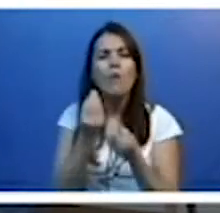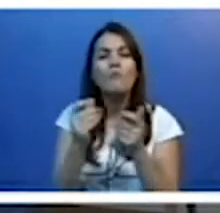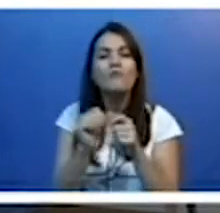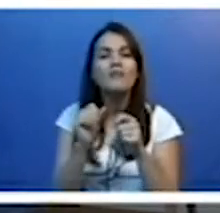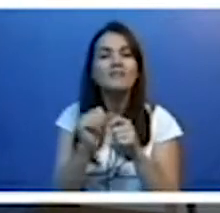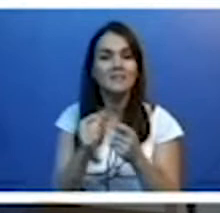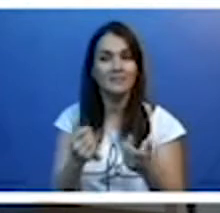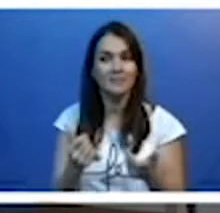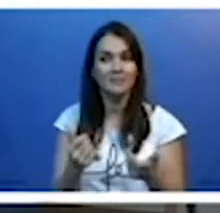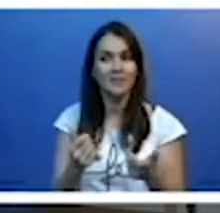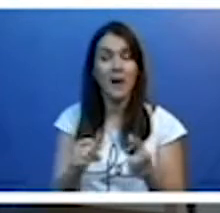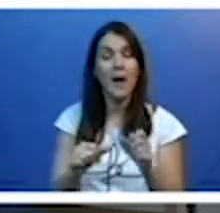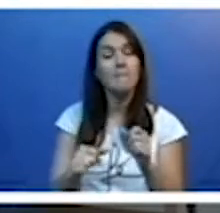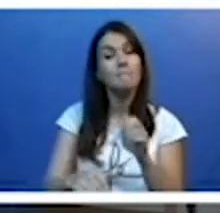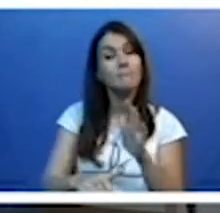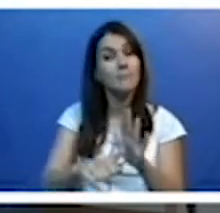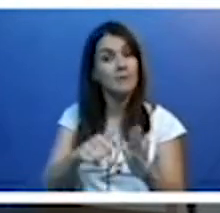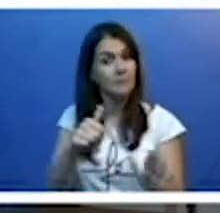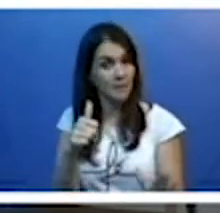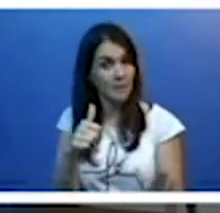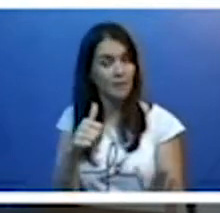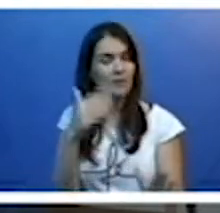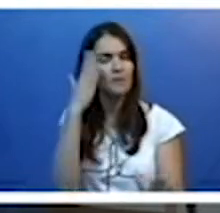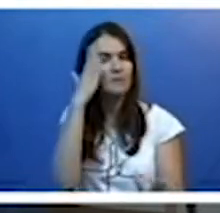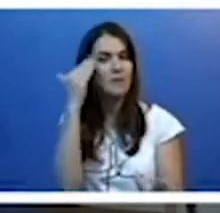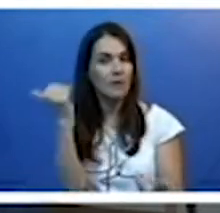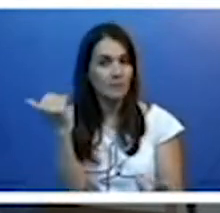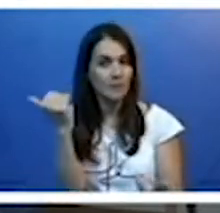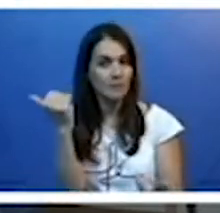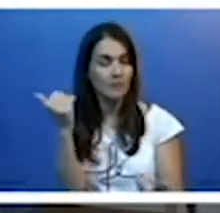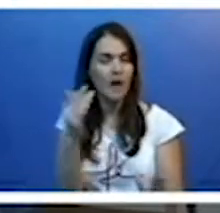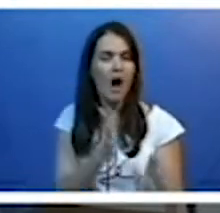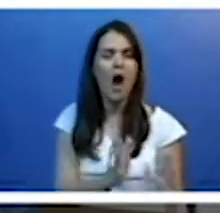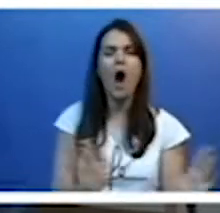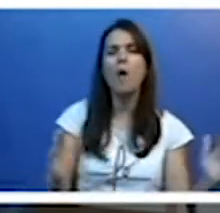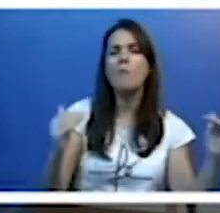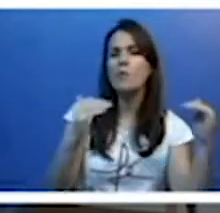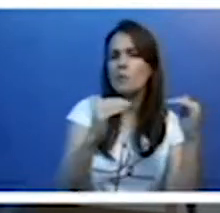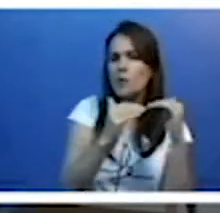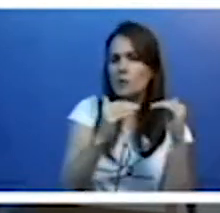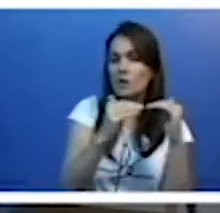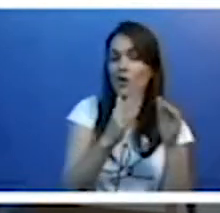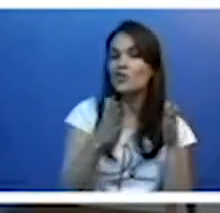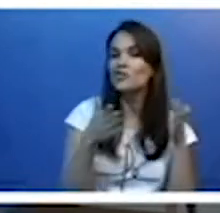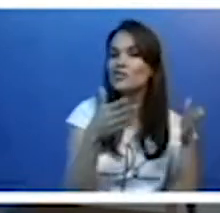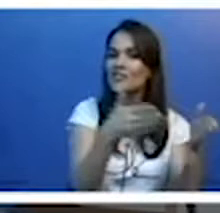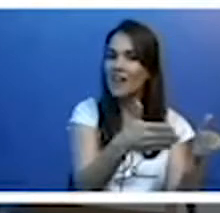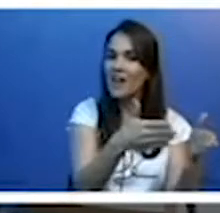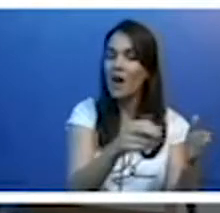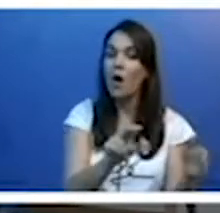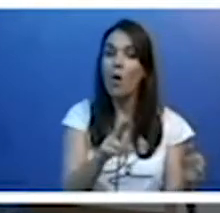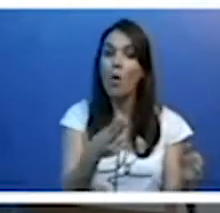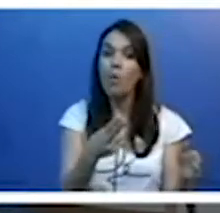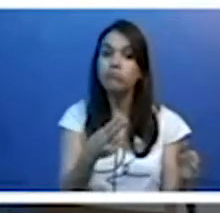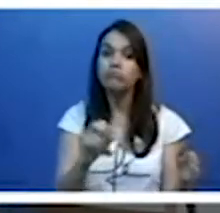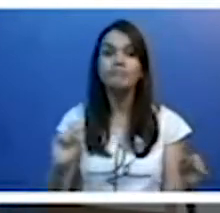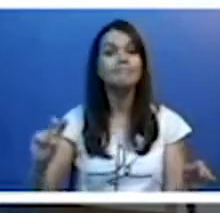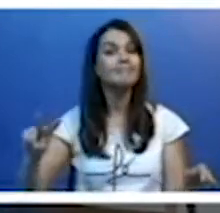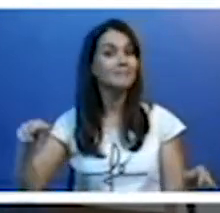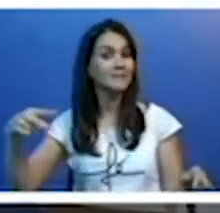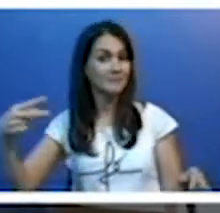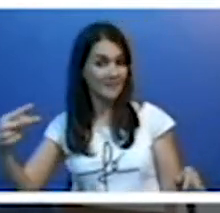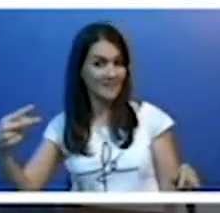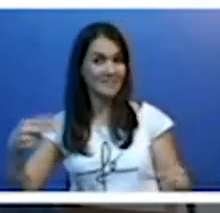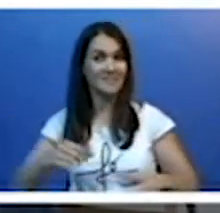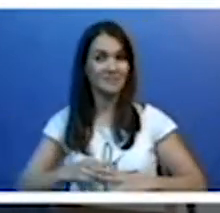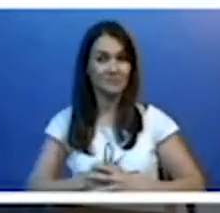isso? Primeiro a gente tem que identificar se a proporção é direta ou inversamente proporcionais.